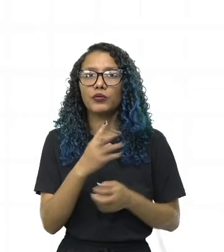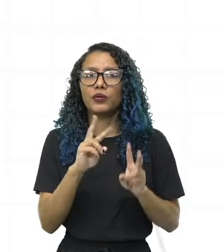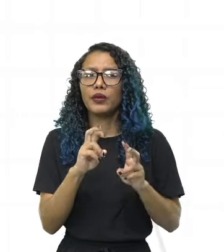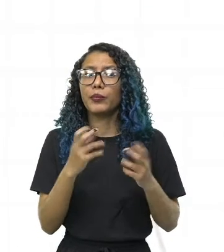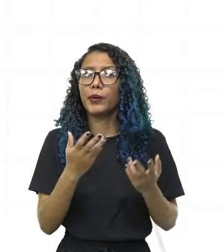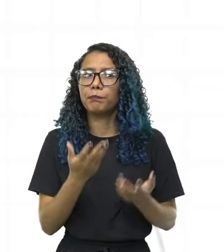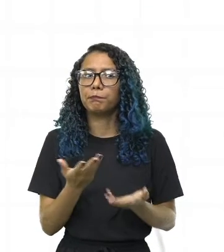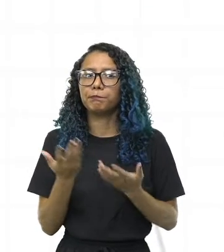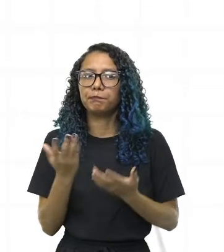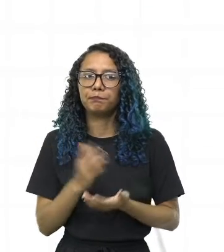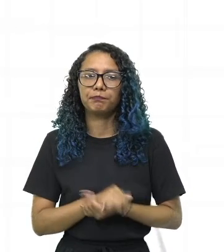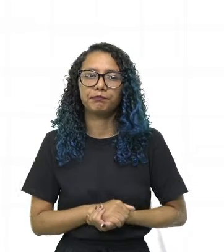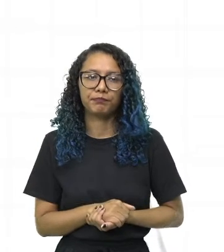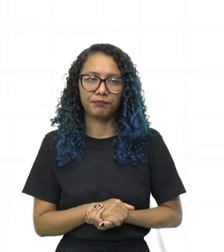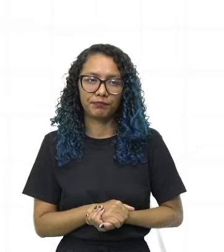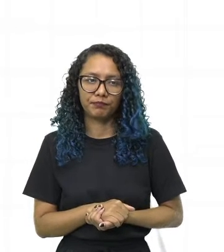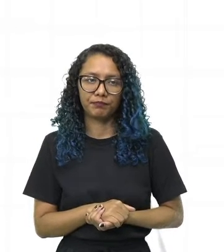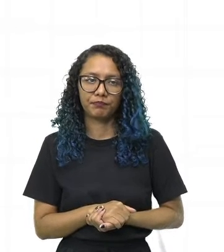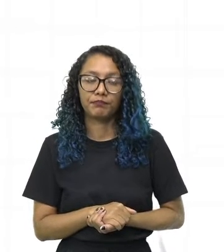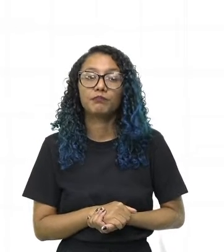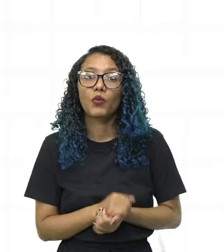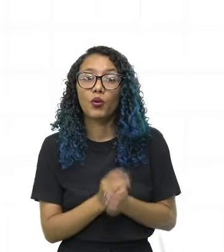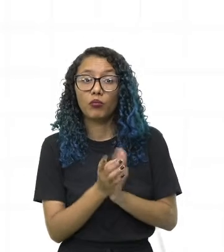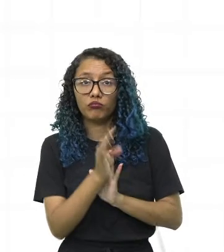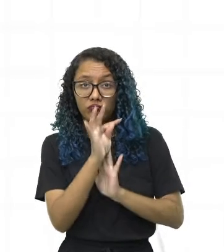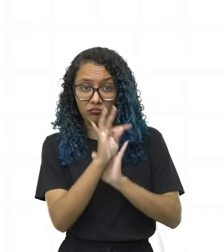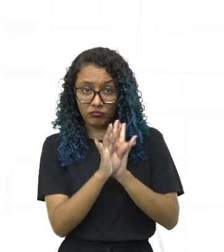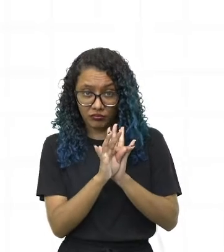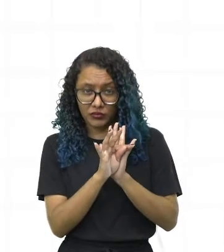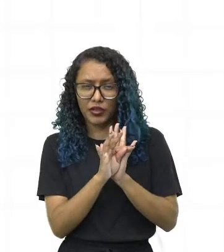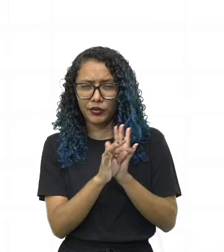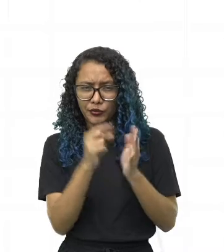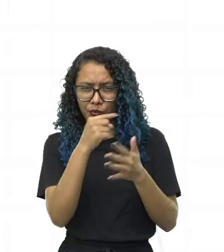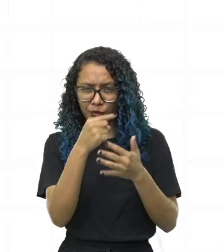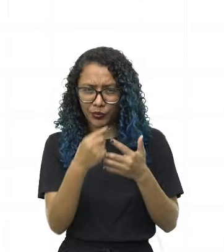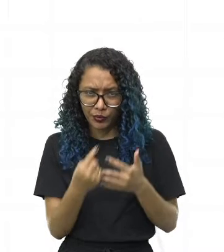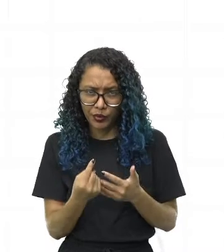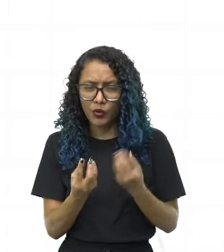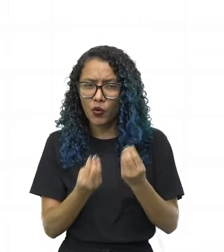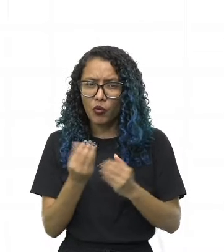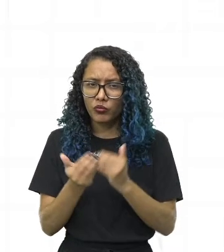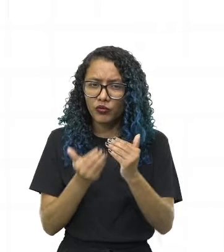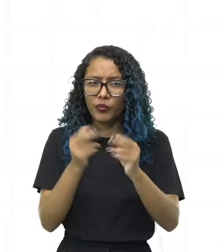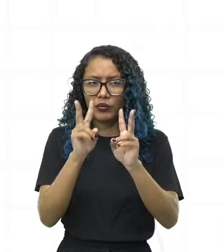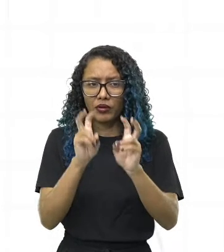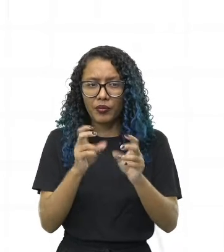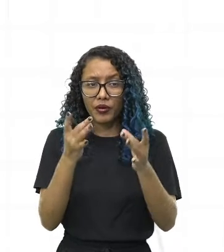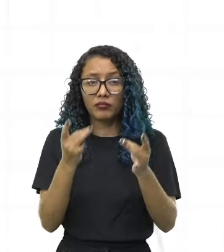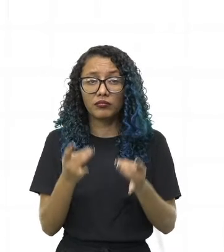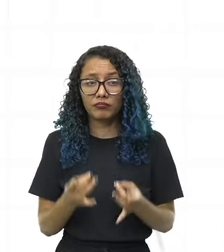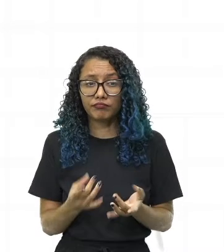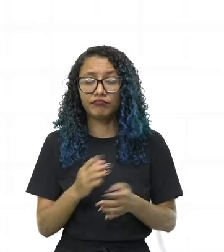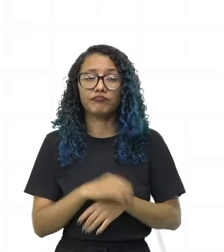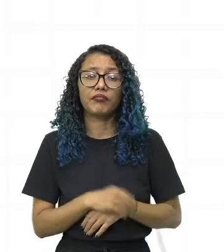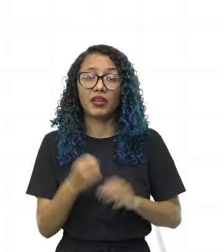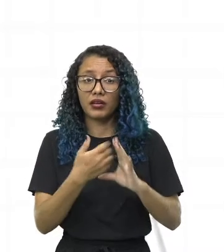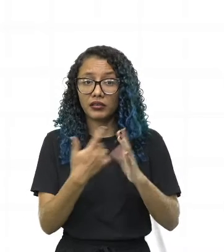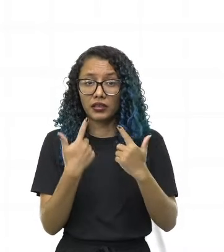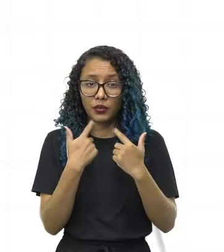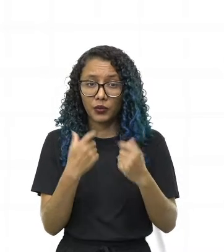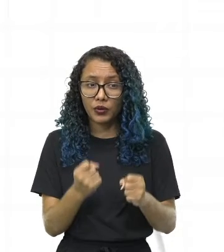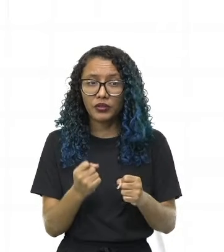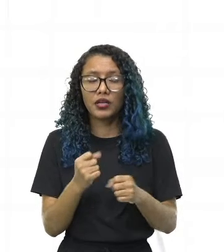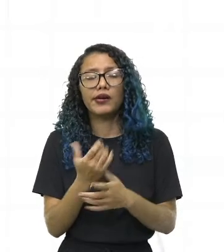só. Como objeto de conhecimento, textualização, progressão temática e como detalhamento, marcas